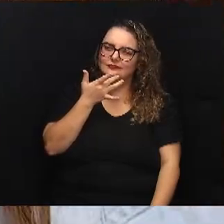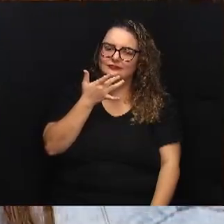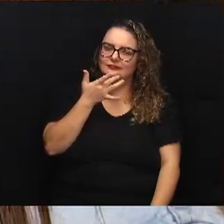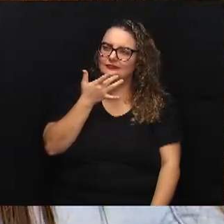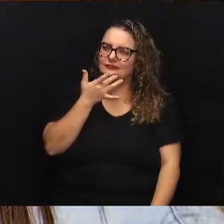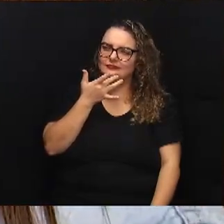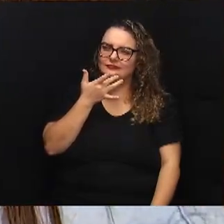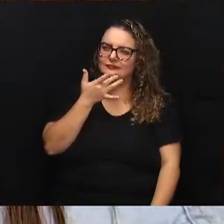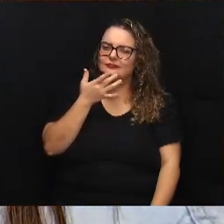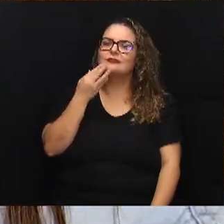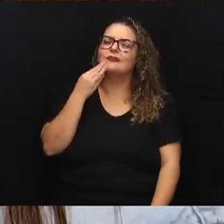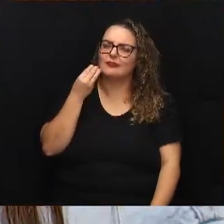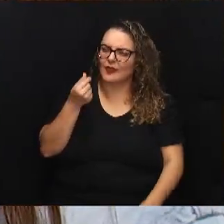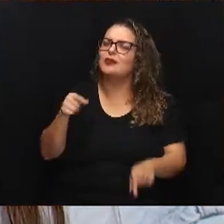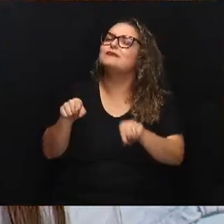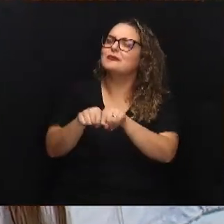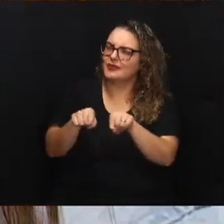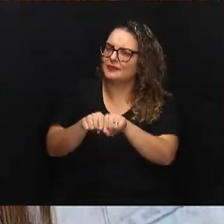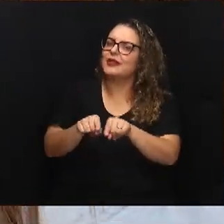E o sabor também.